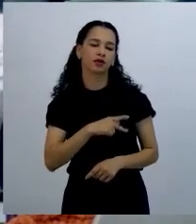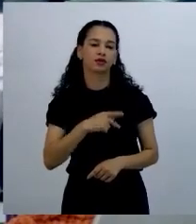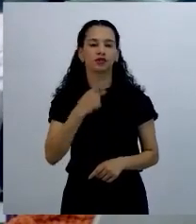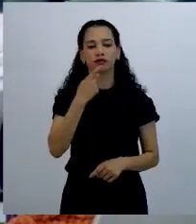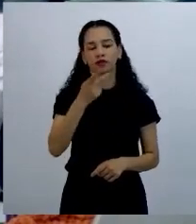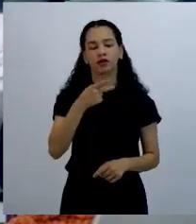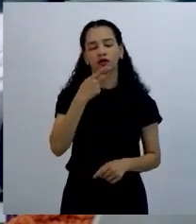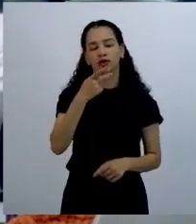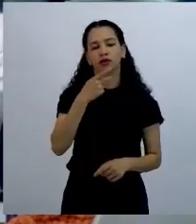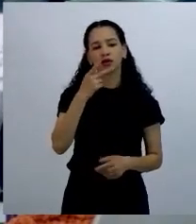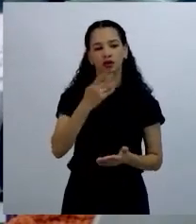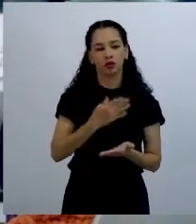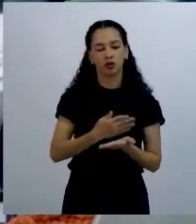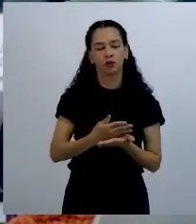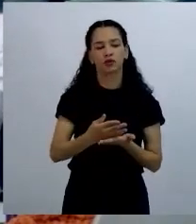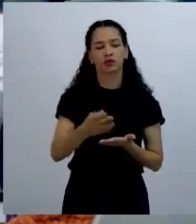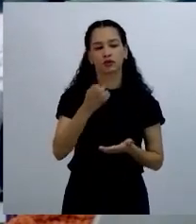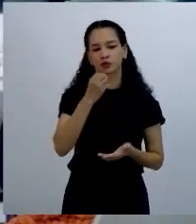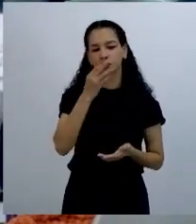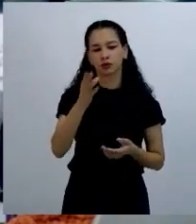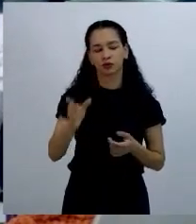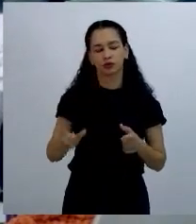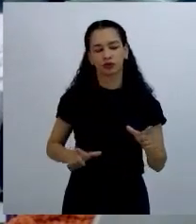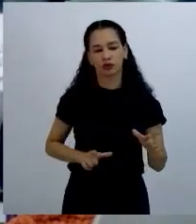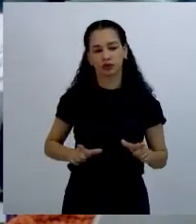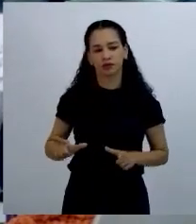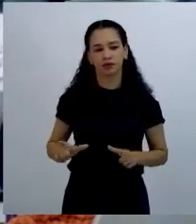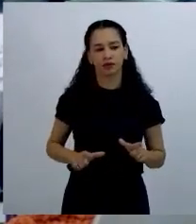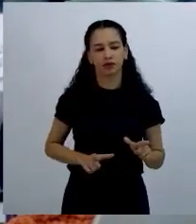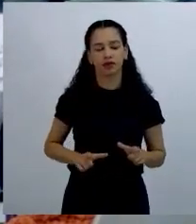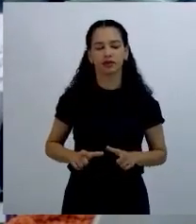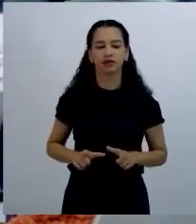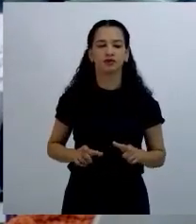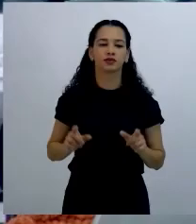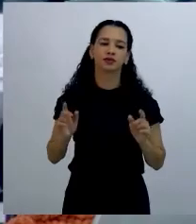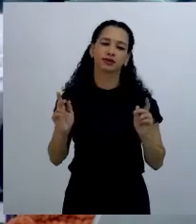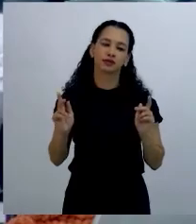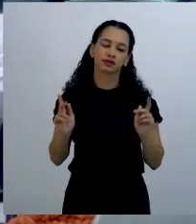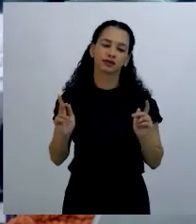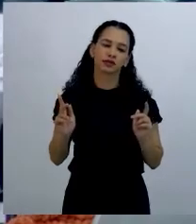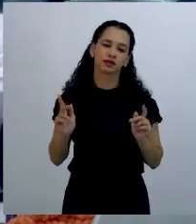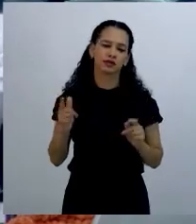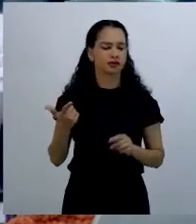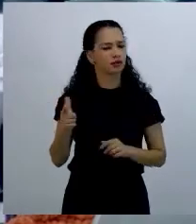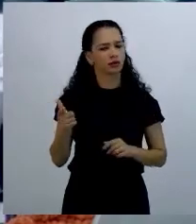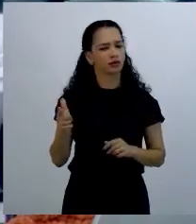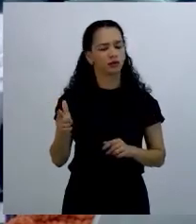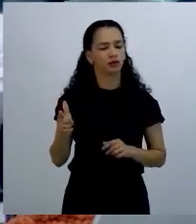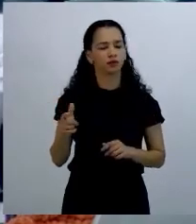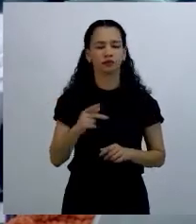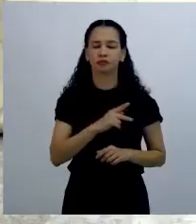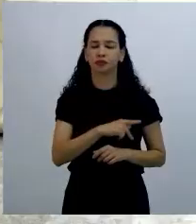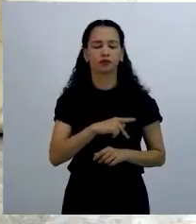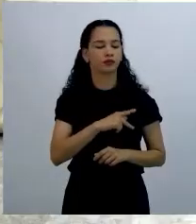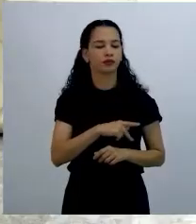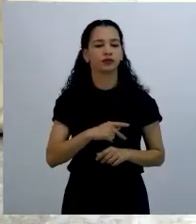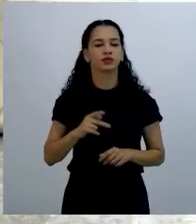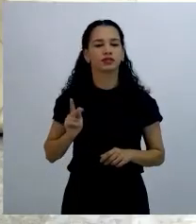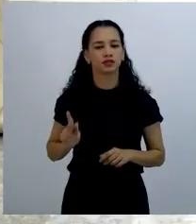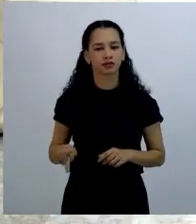e no dia que o povo de Deus quiser assumir este lugar que pertence ao Senhor